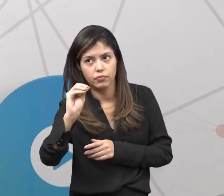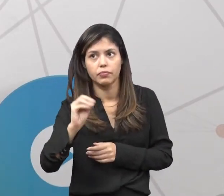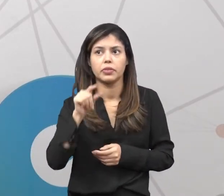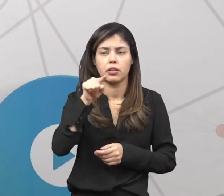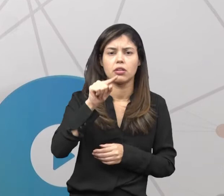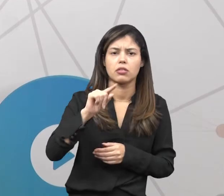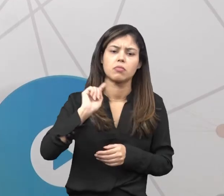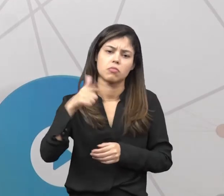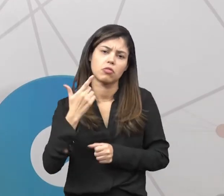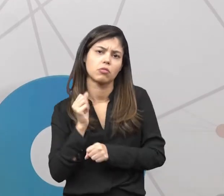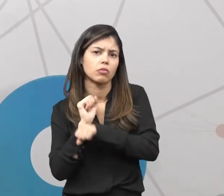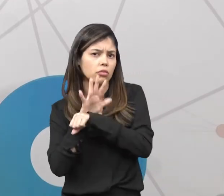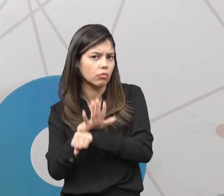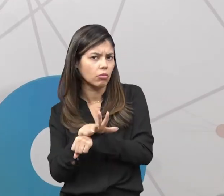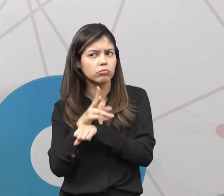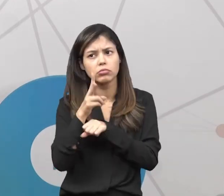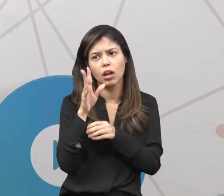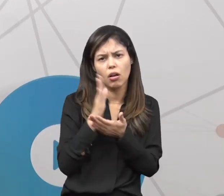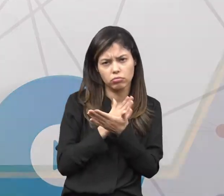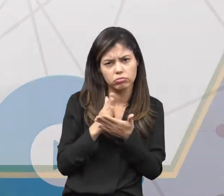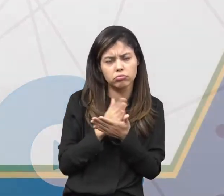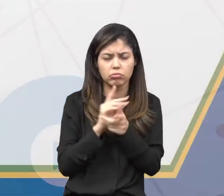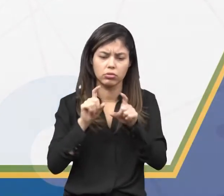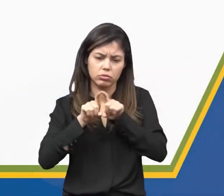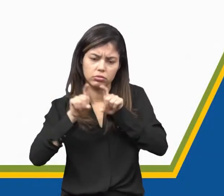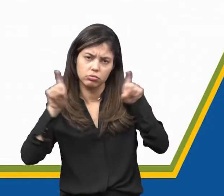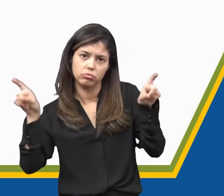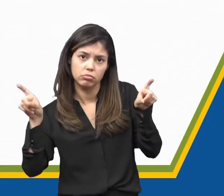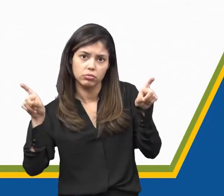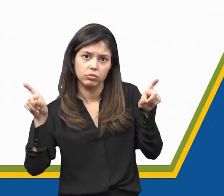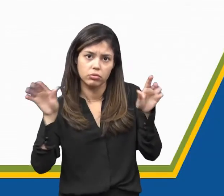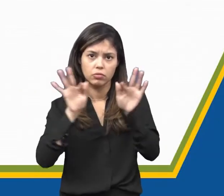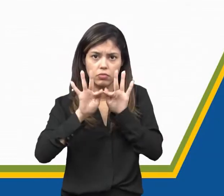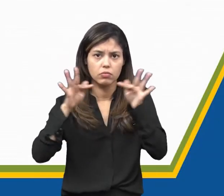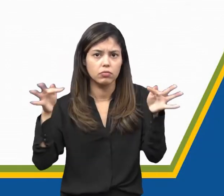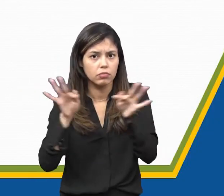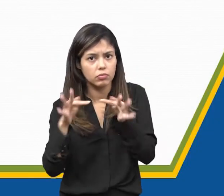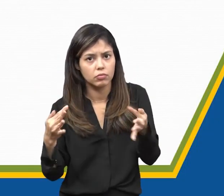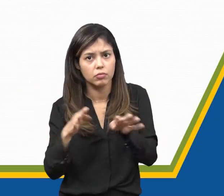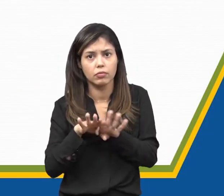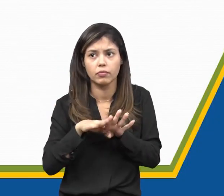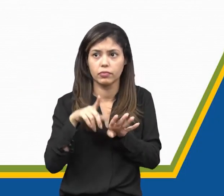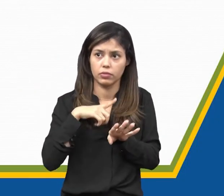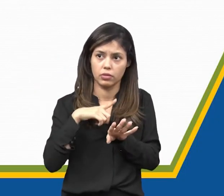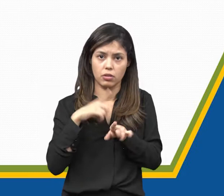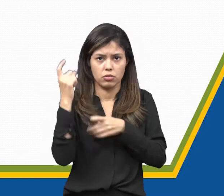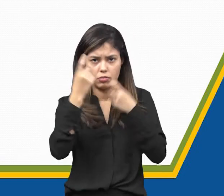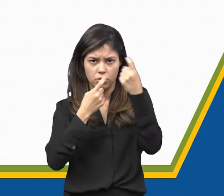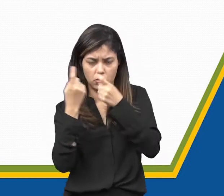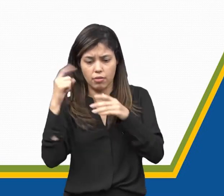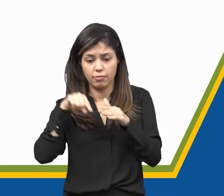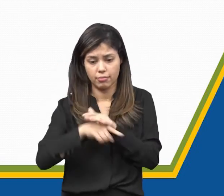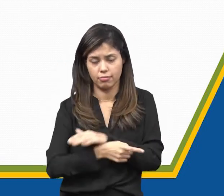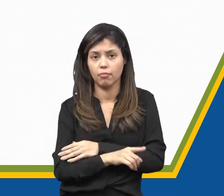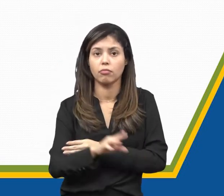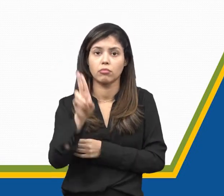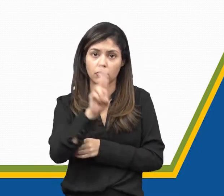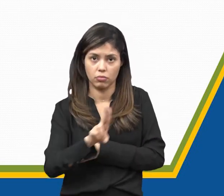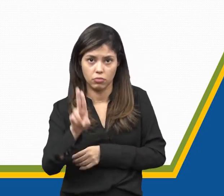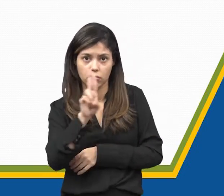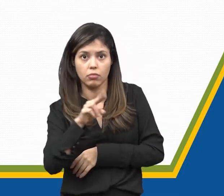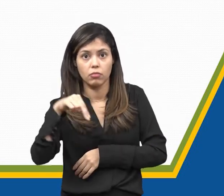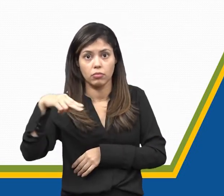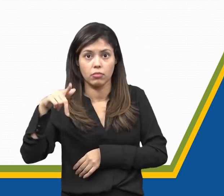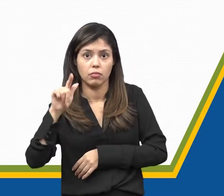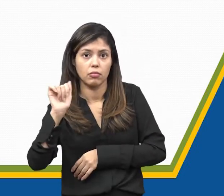Nesse próximo slide, nós vamos ver algumas frases e algumas expressões dentro da utilização desse imperativo